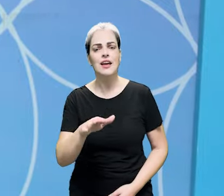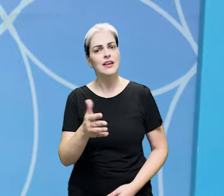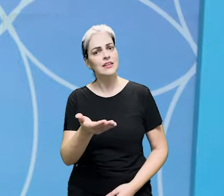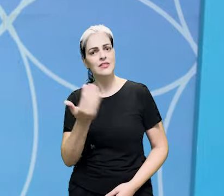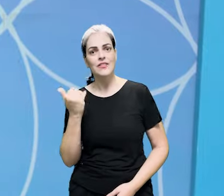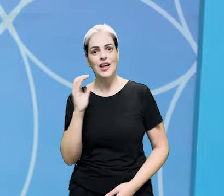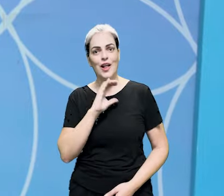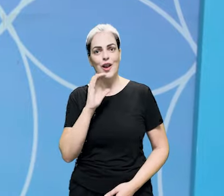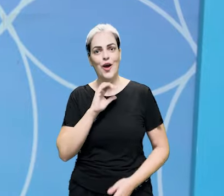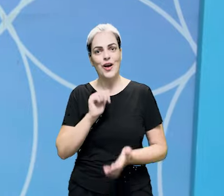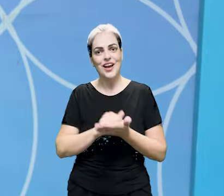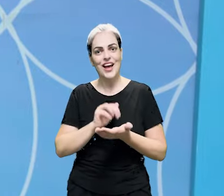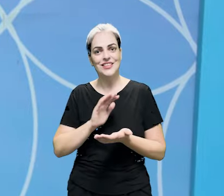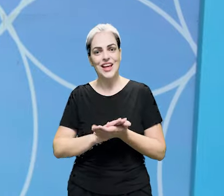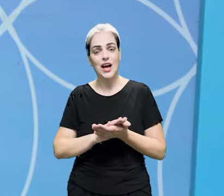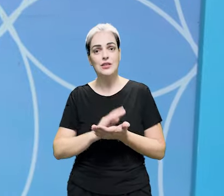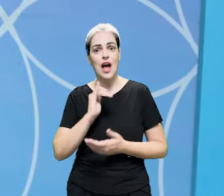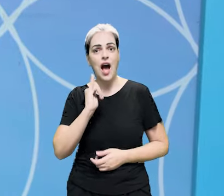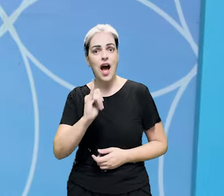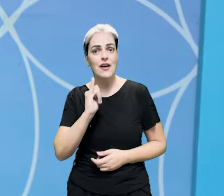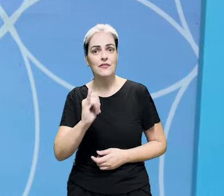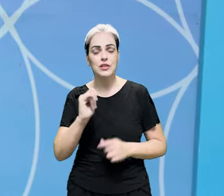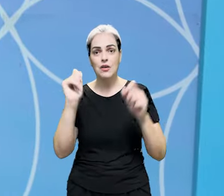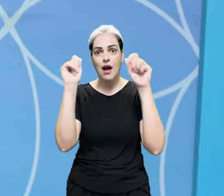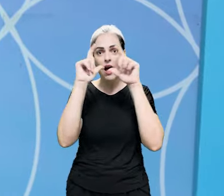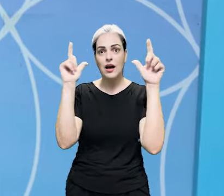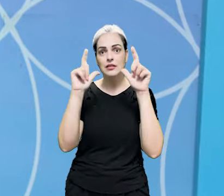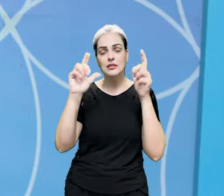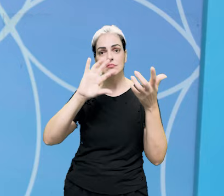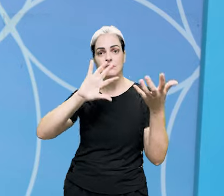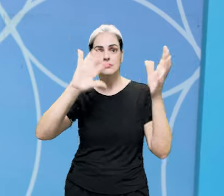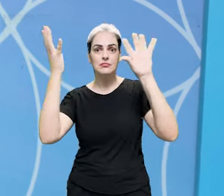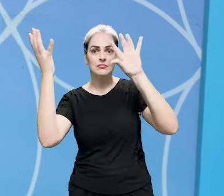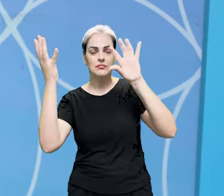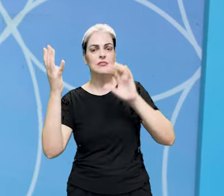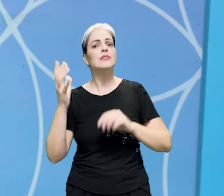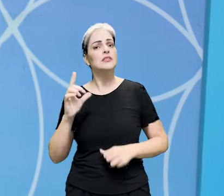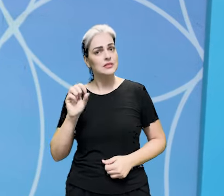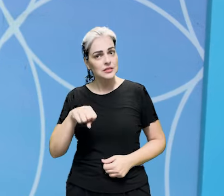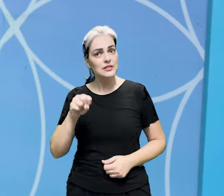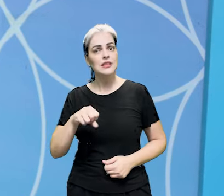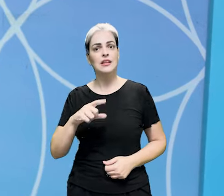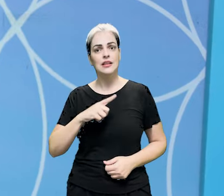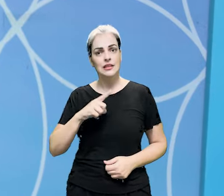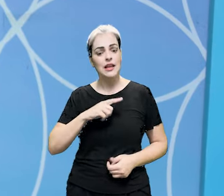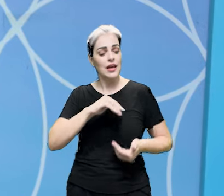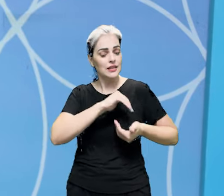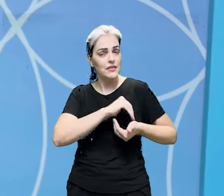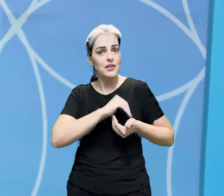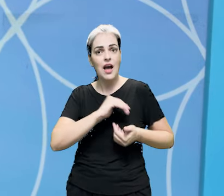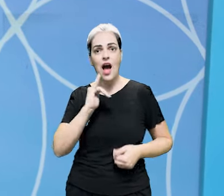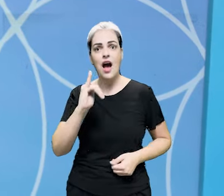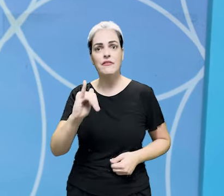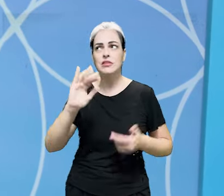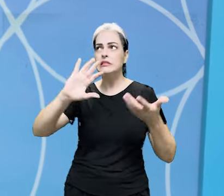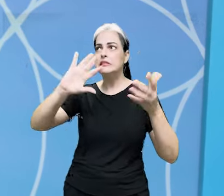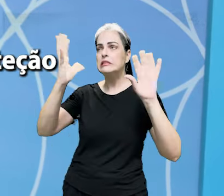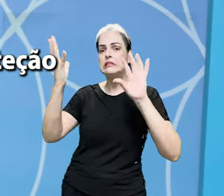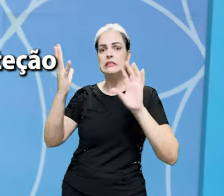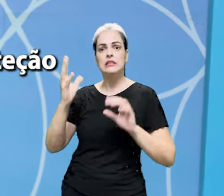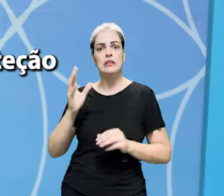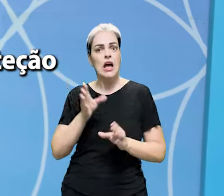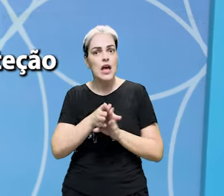Ei, tá esperando o que para se cadastrar nas ferramentas de alerta da Defesa Civil? Os alertas sinalizam a ocorrência de desastres e de eventos